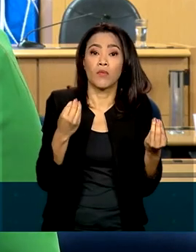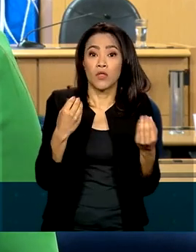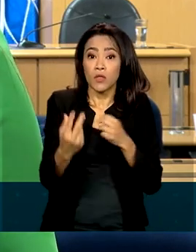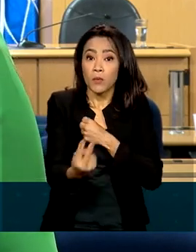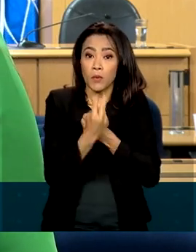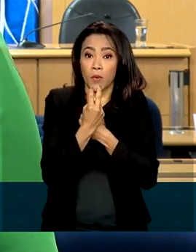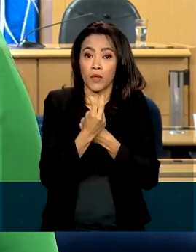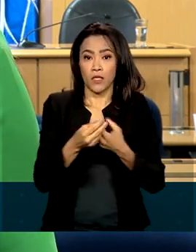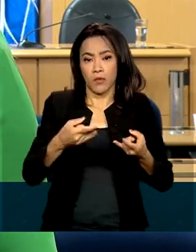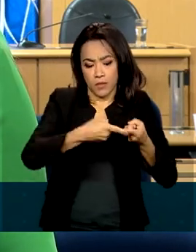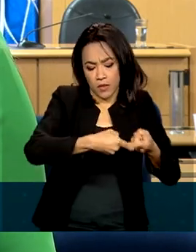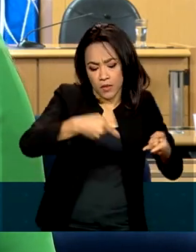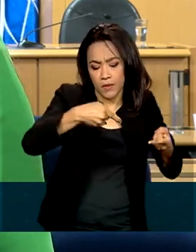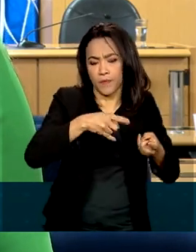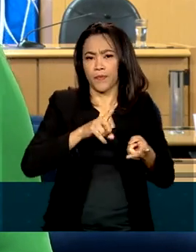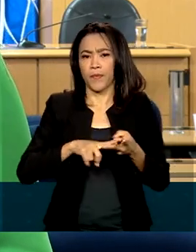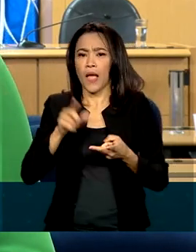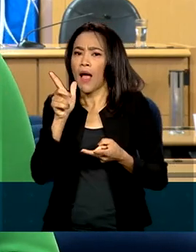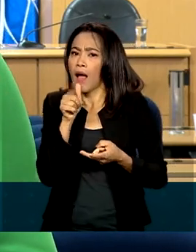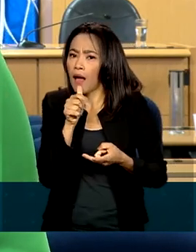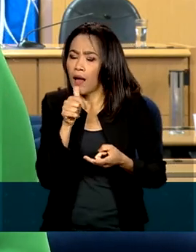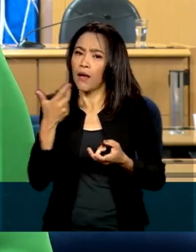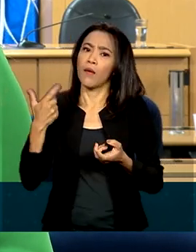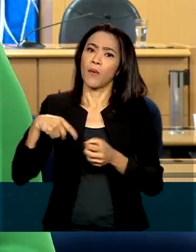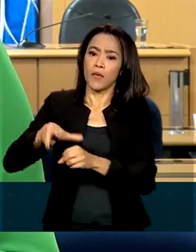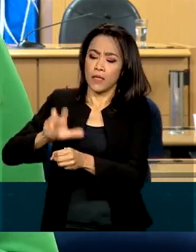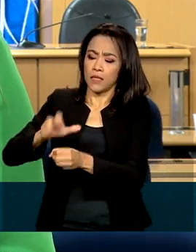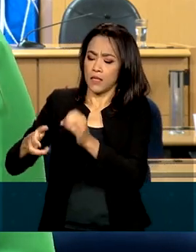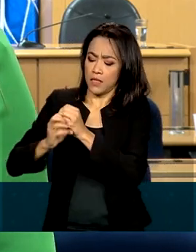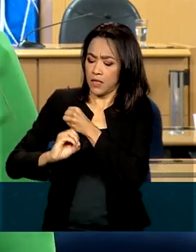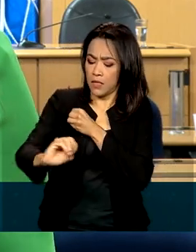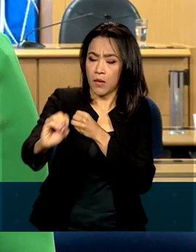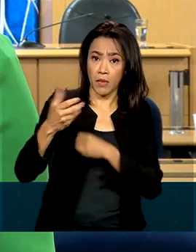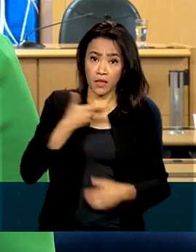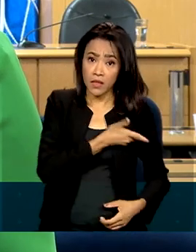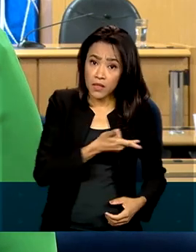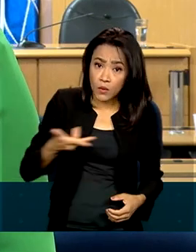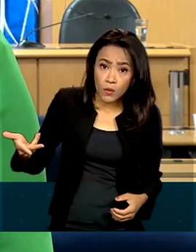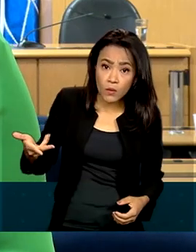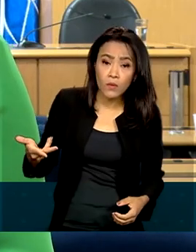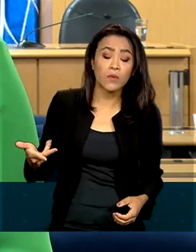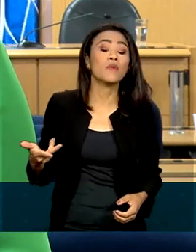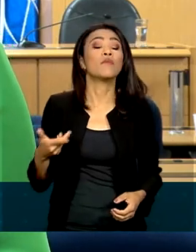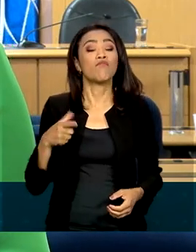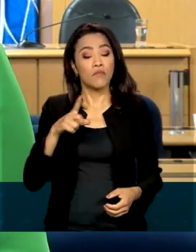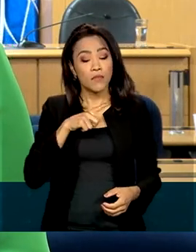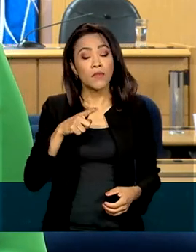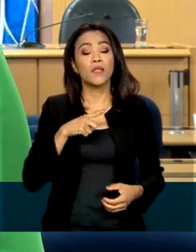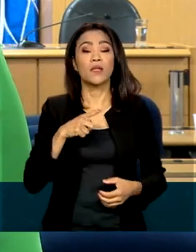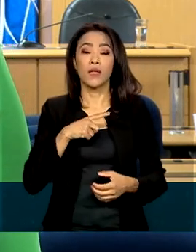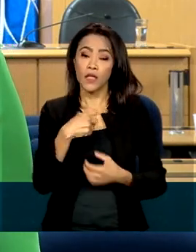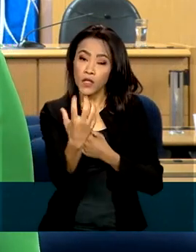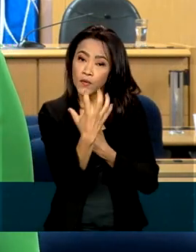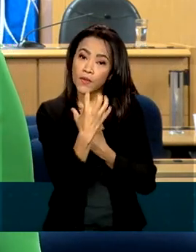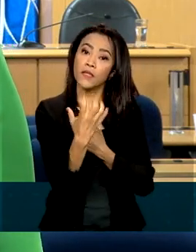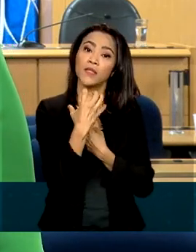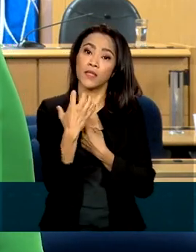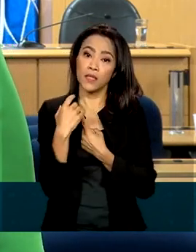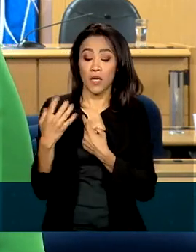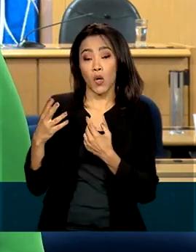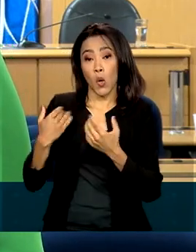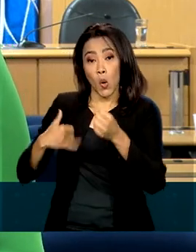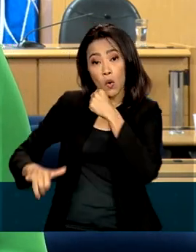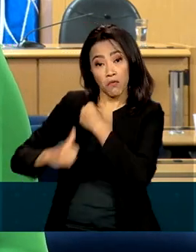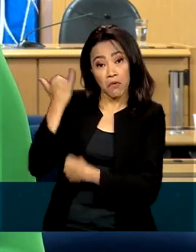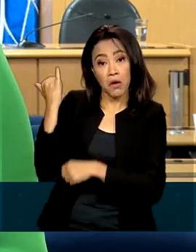absorventes água potável e saneamento básico essa condição influencia na falta as aulas ou